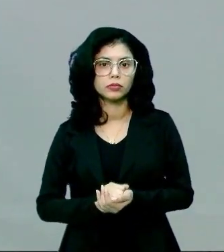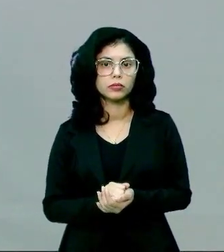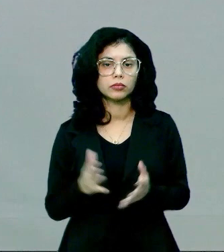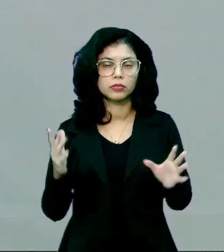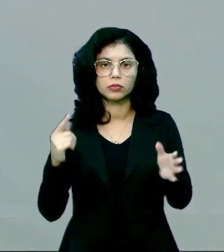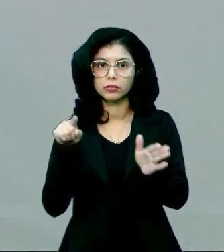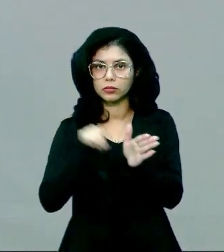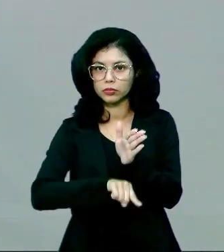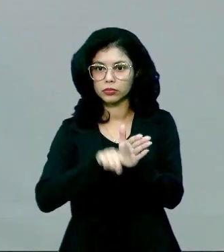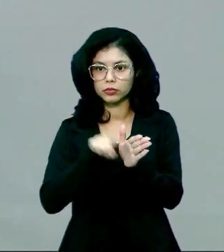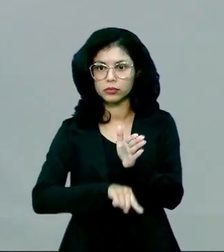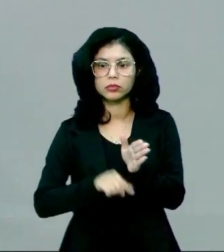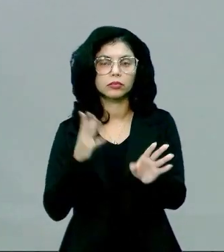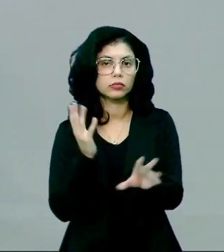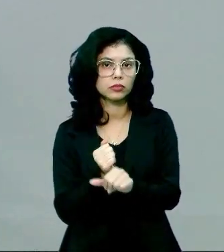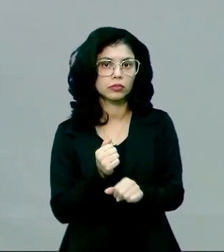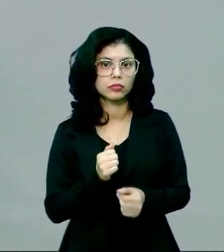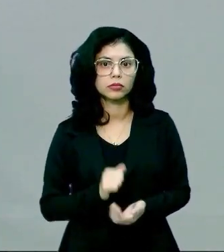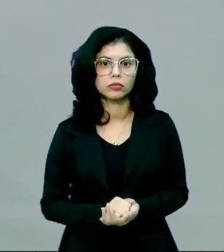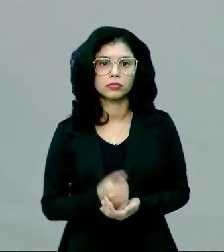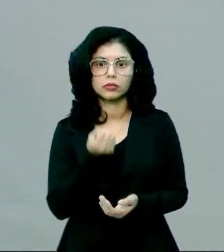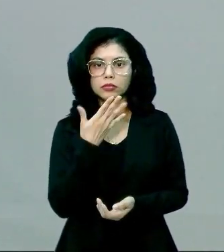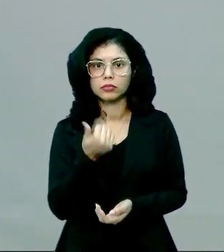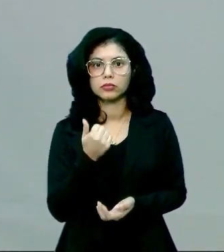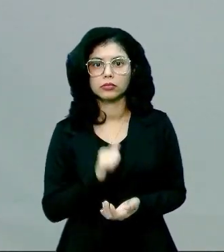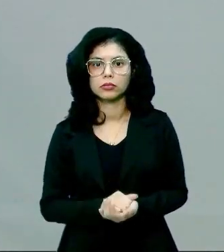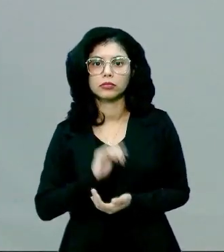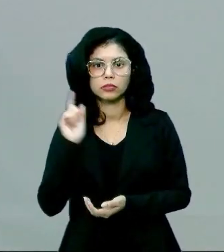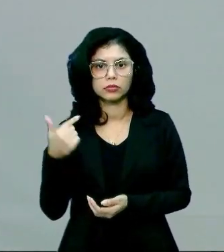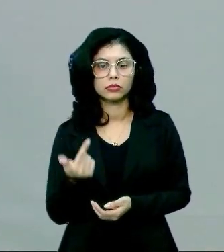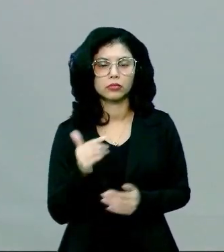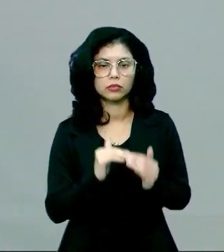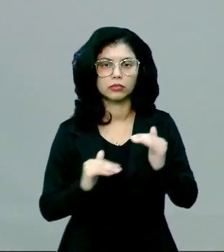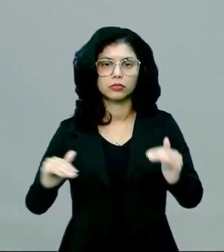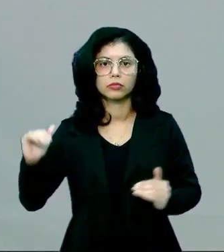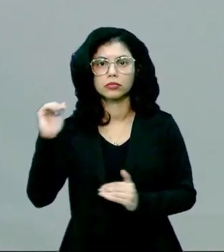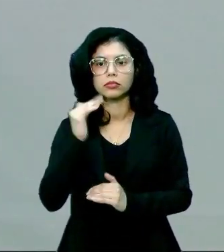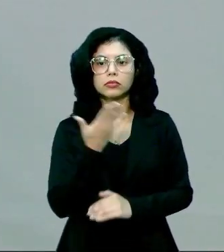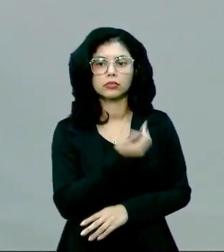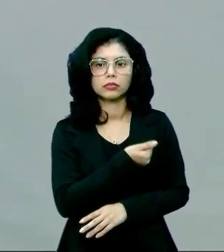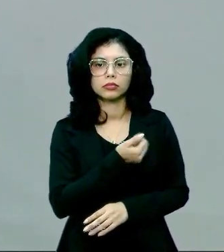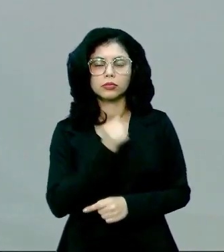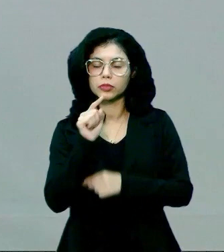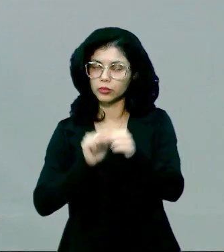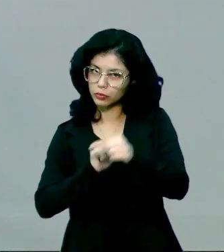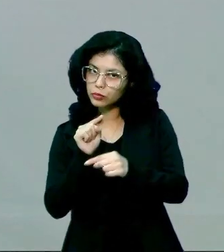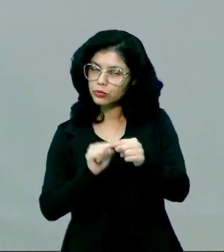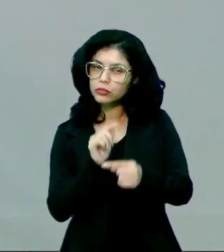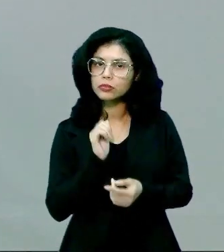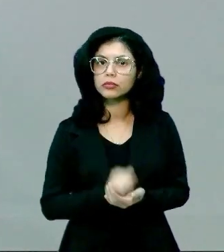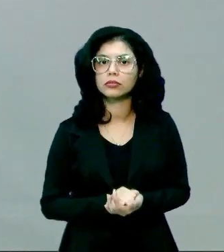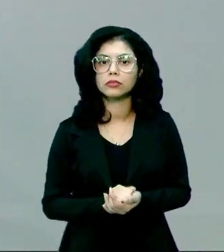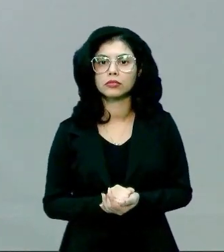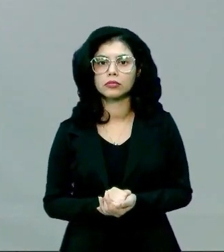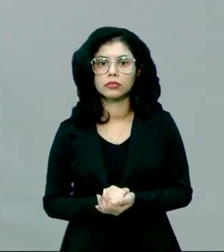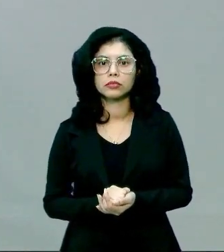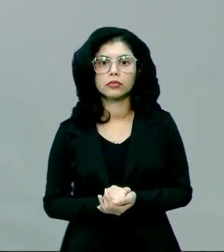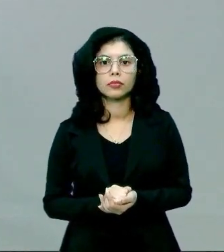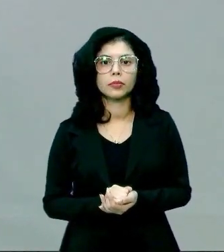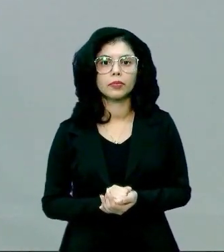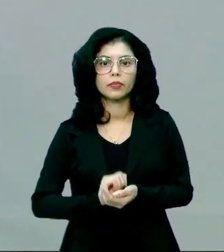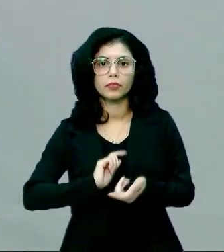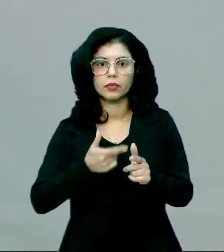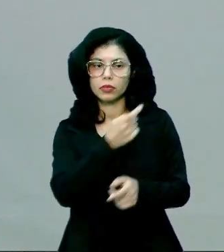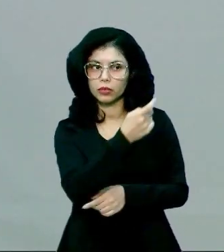a subtração ou soma, tudo bem? E depois elevamos um número à divisão, ou seja, isolei a